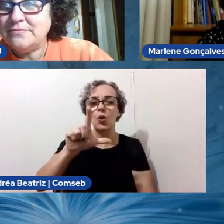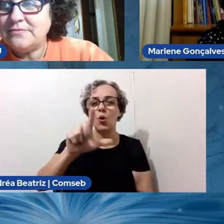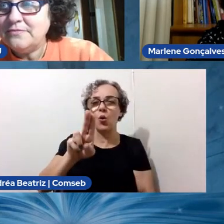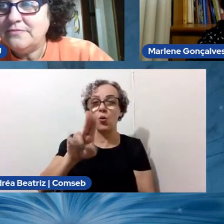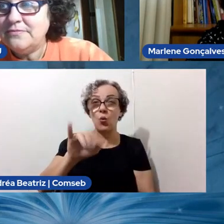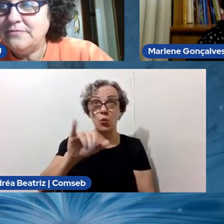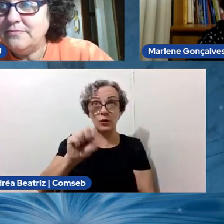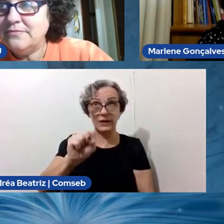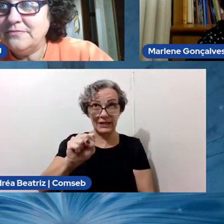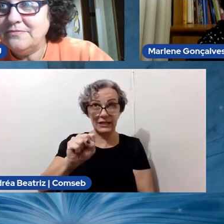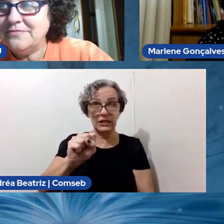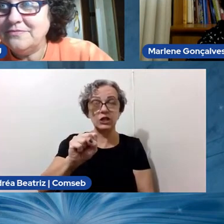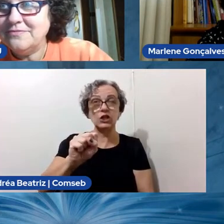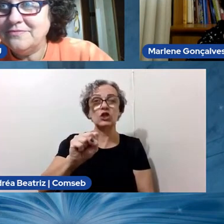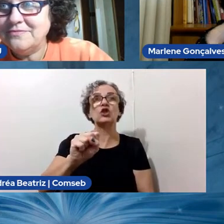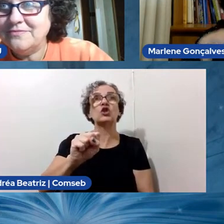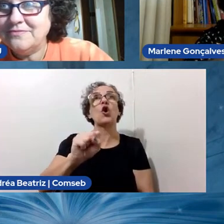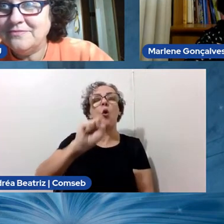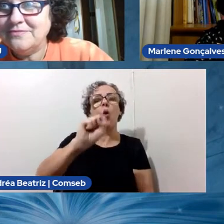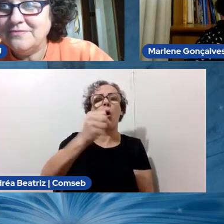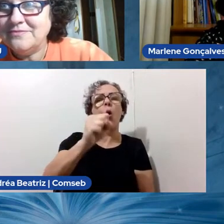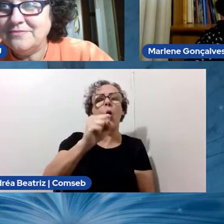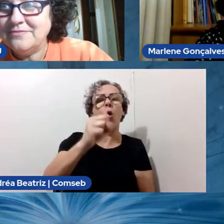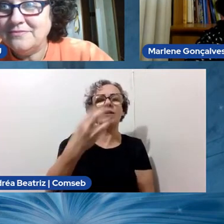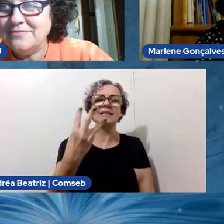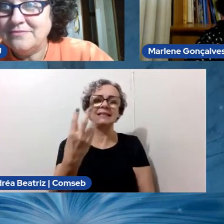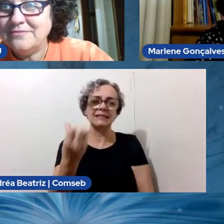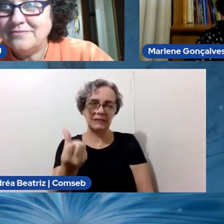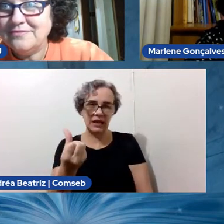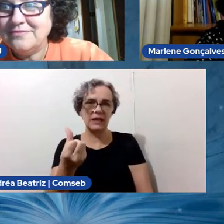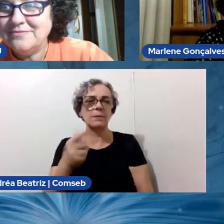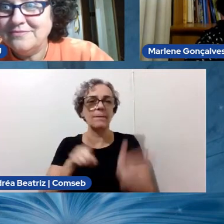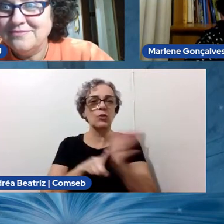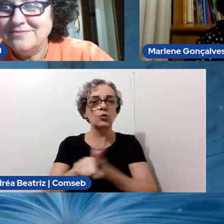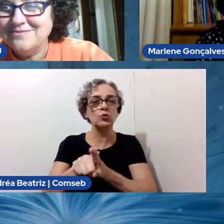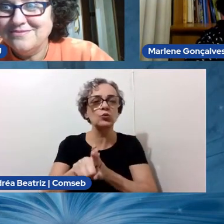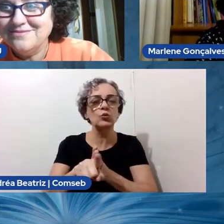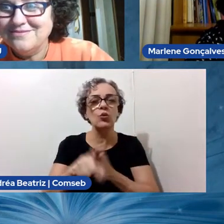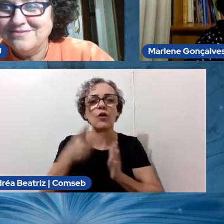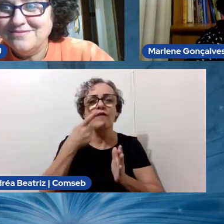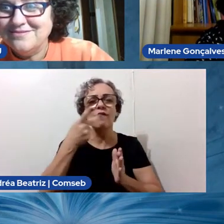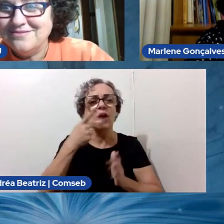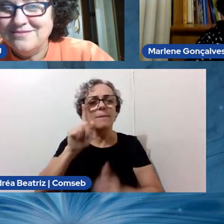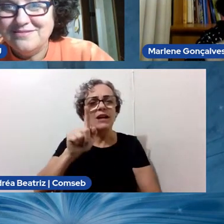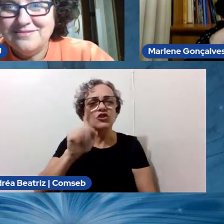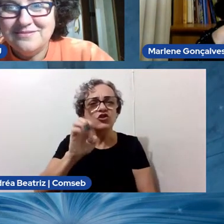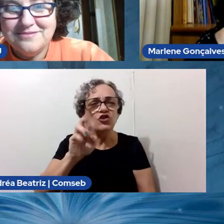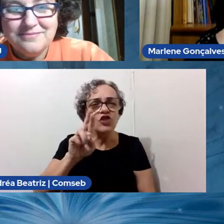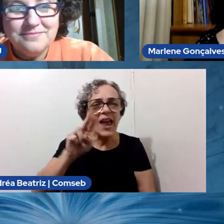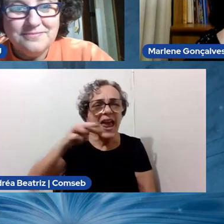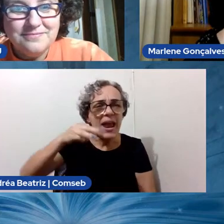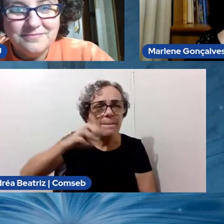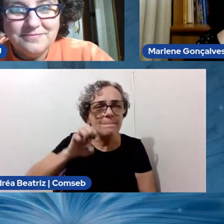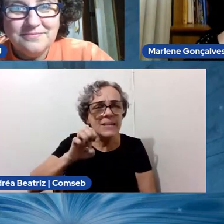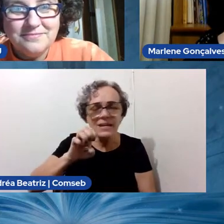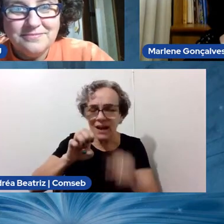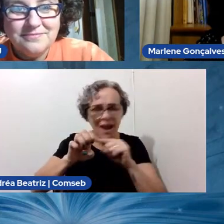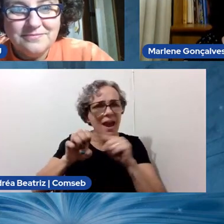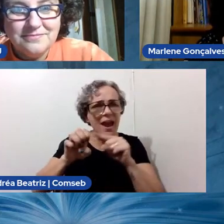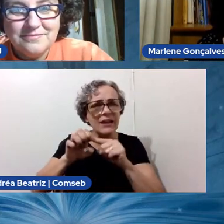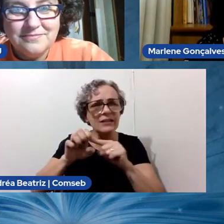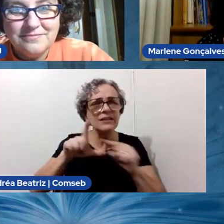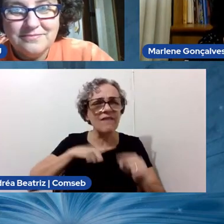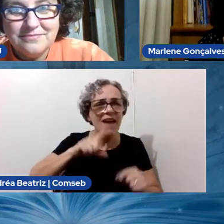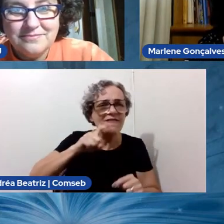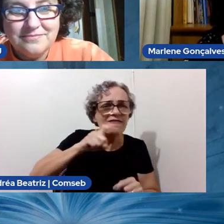às 20h36, ele disse, boa noite, mas os vermes não vêm de outros vermes e as larvas que aparecem nos